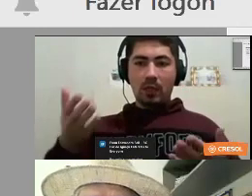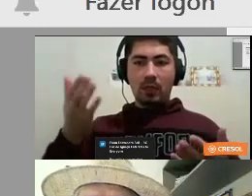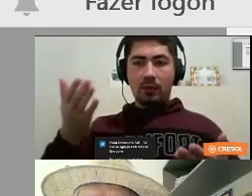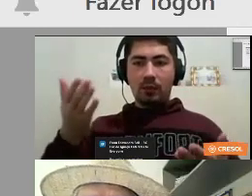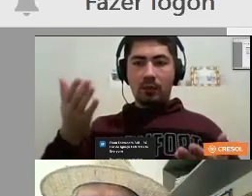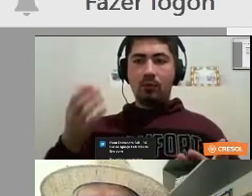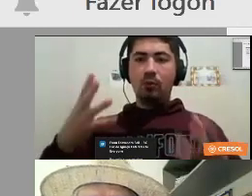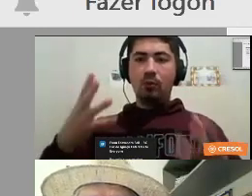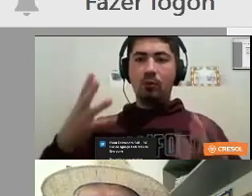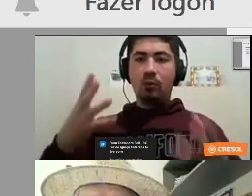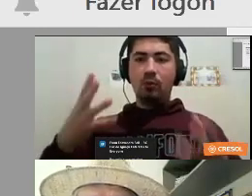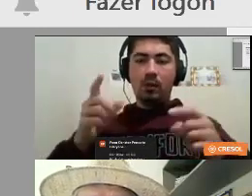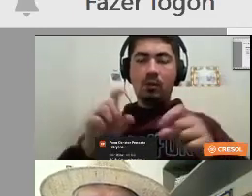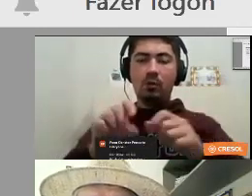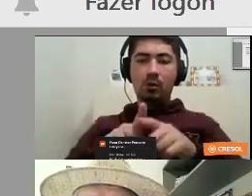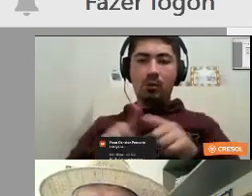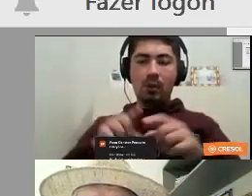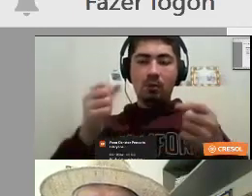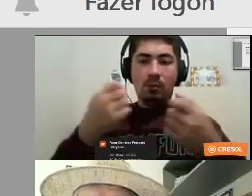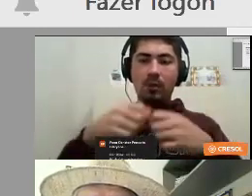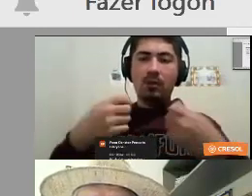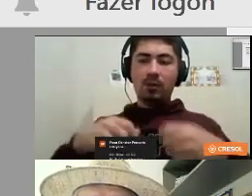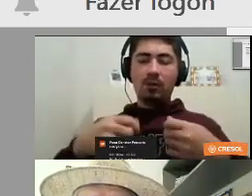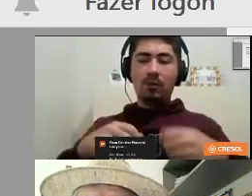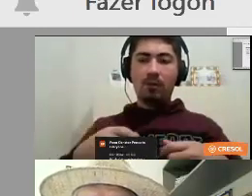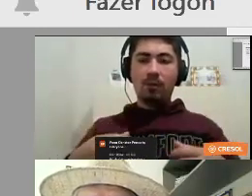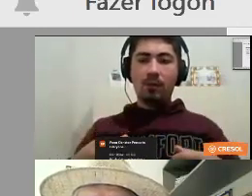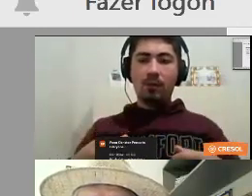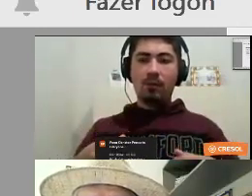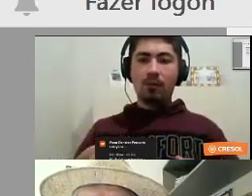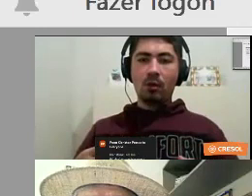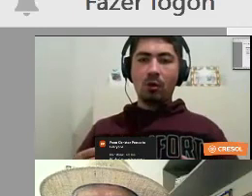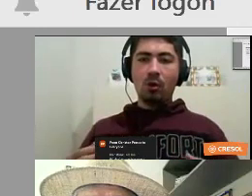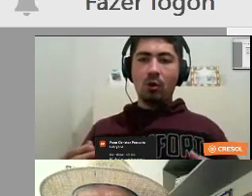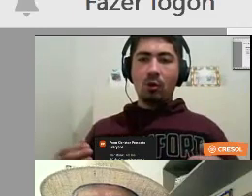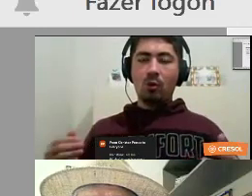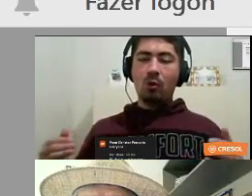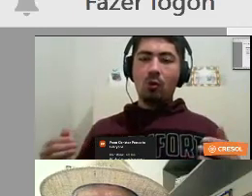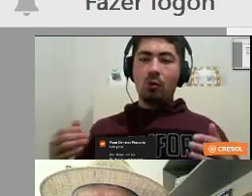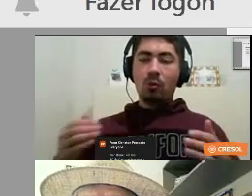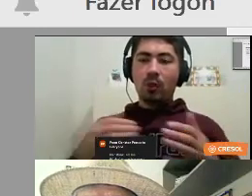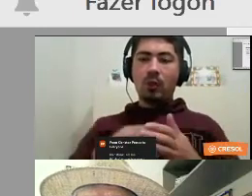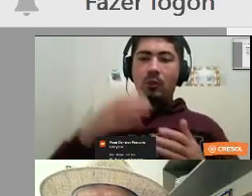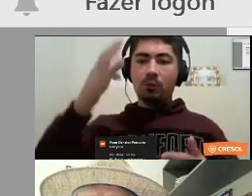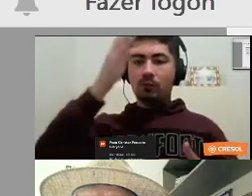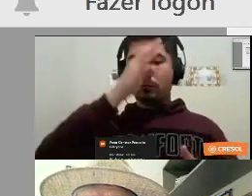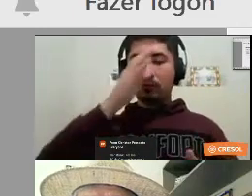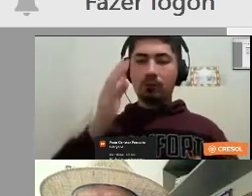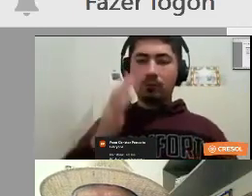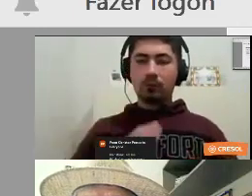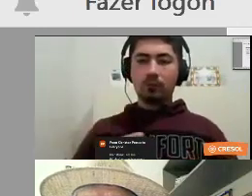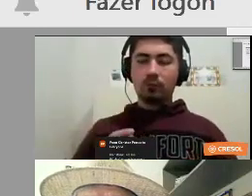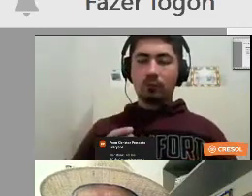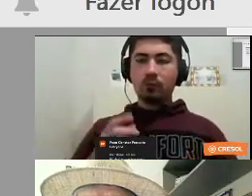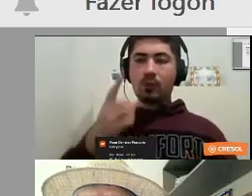vocês terem uma ideia, no Brasil, o último caso de paralisia infantil foi em